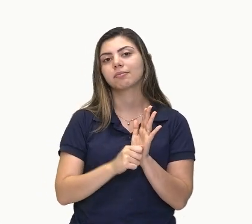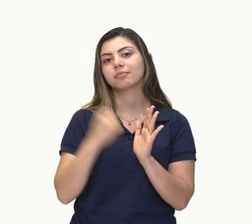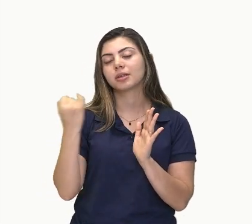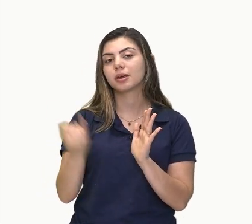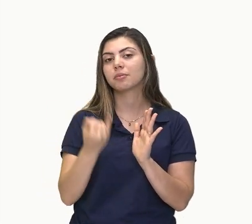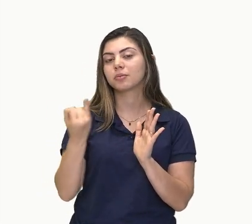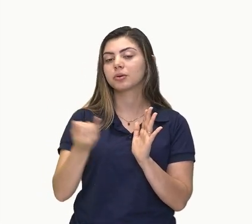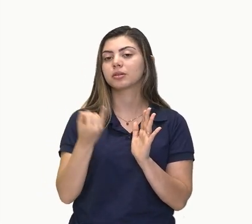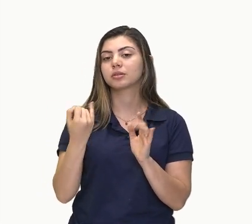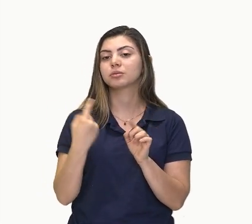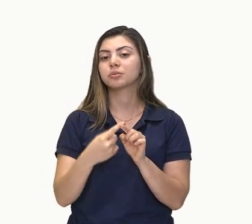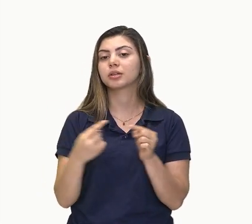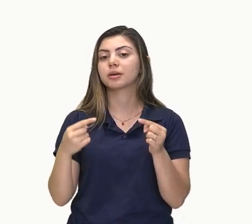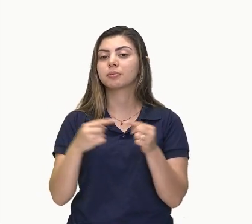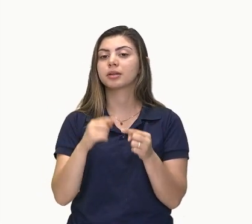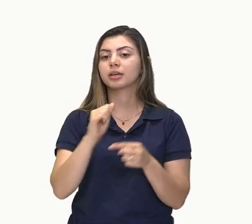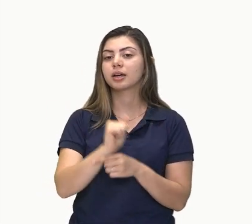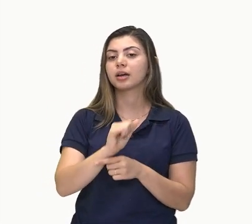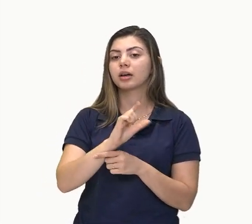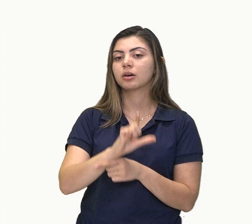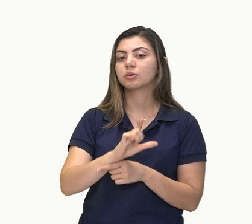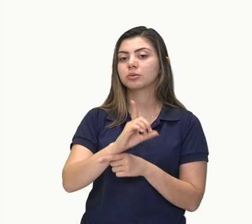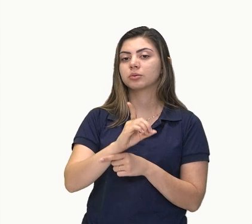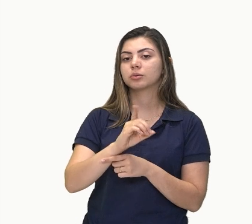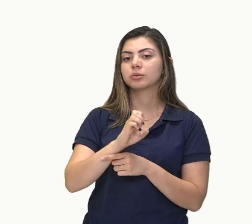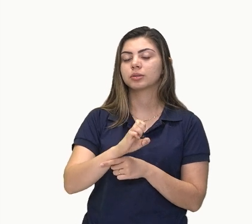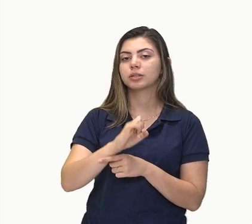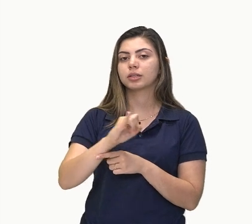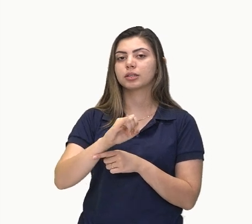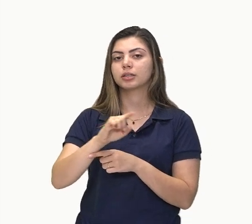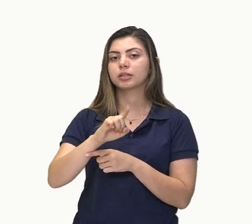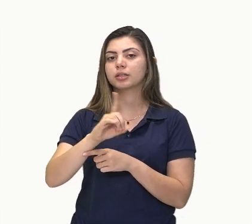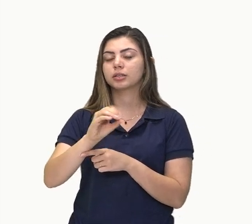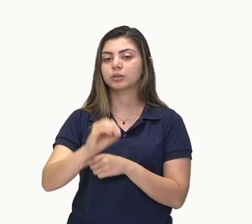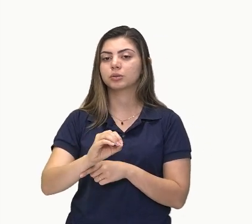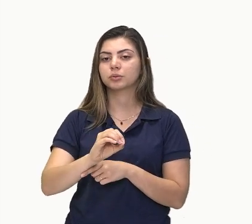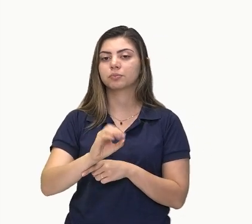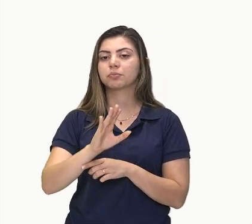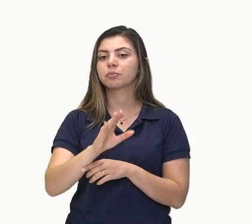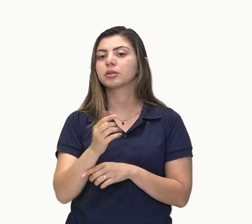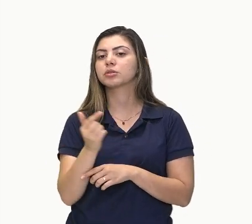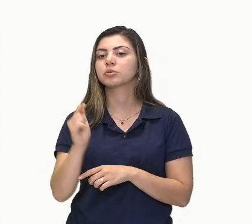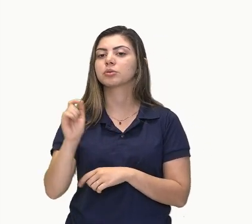Esse é o aldeído, tá? Esse outro